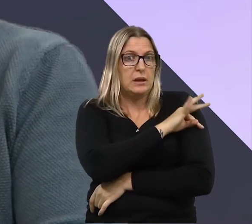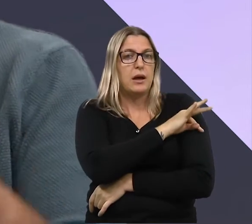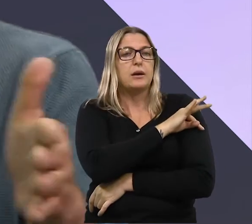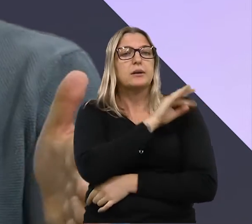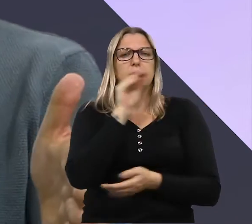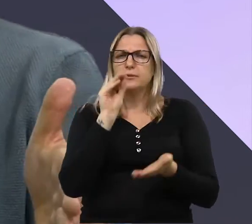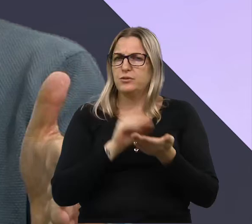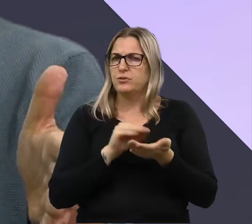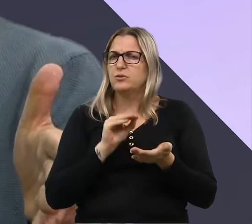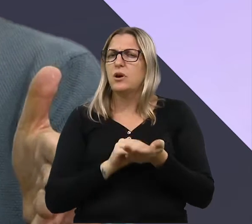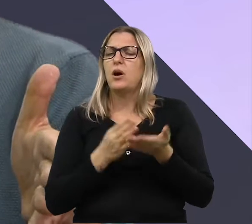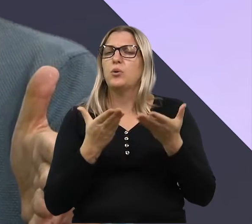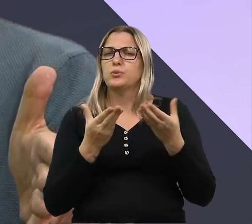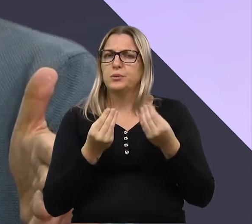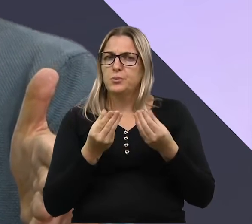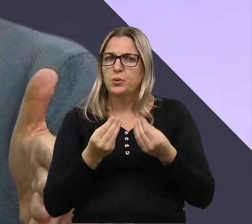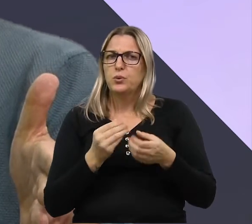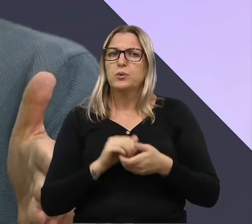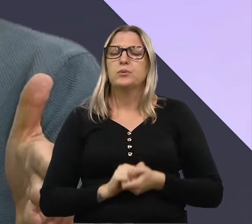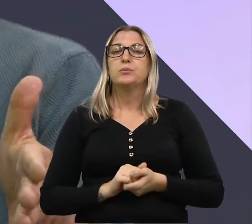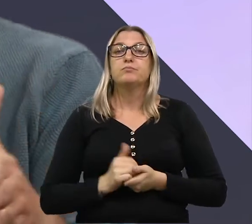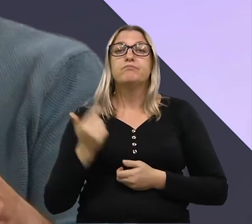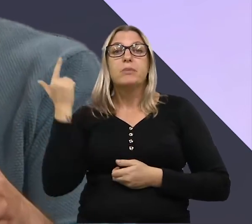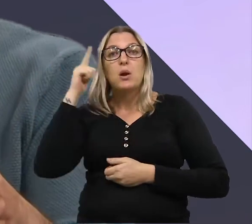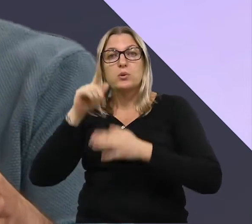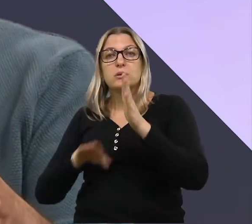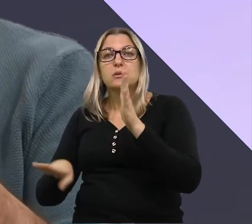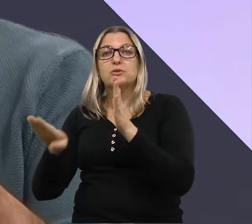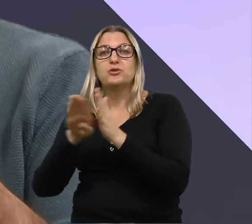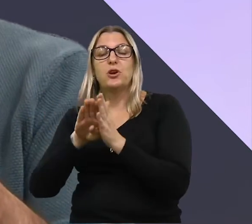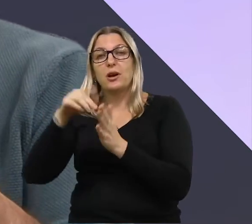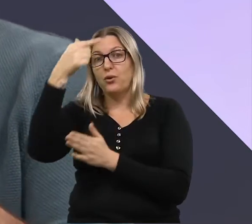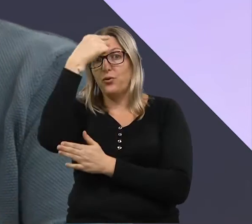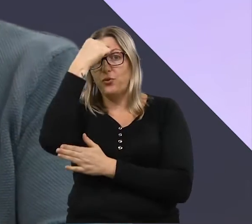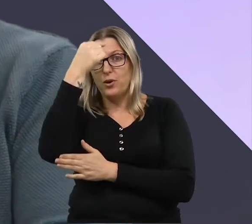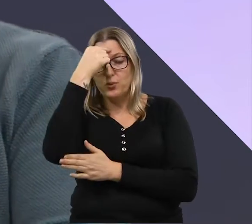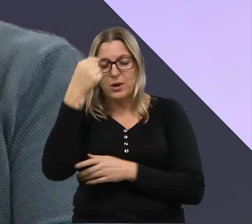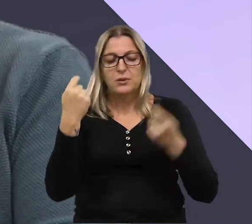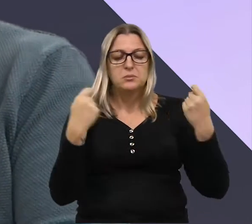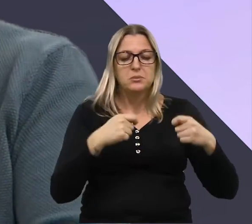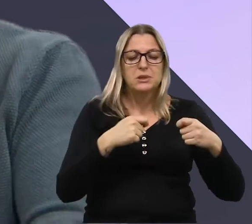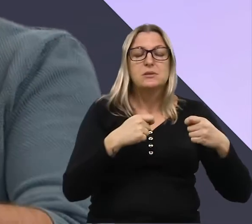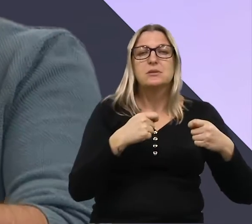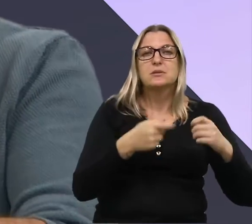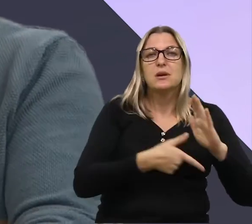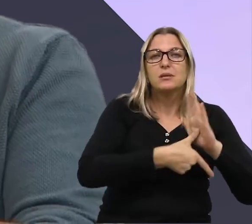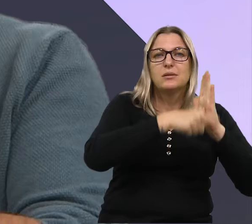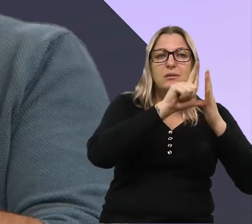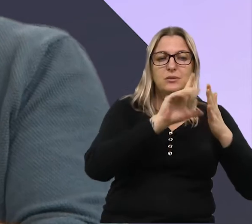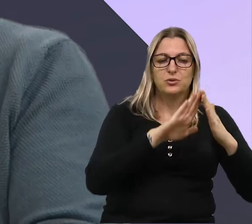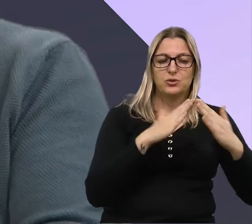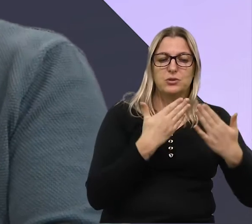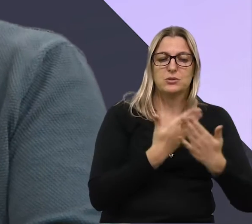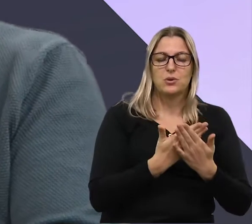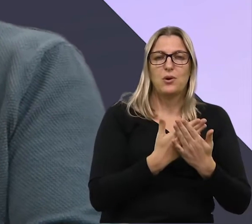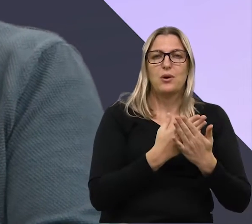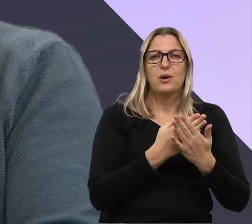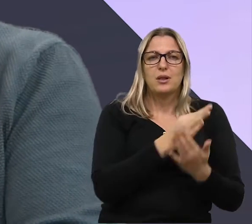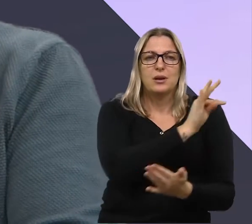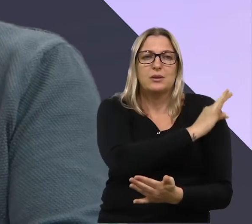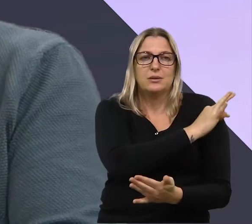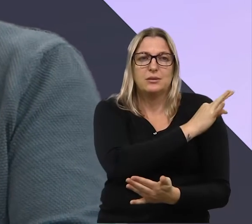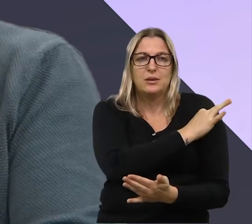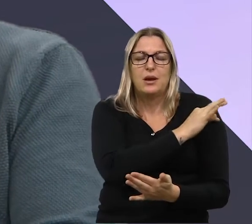e às vezes pode chegar no no curso superior tem que passar pela sua escola técnica também preencher esse